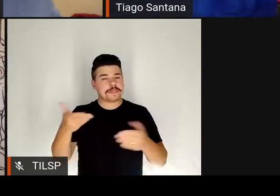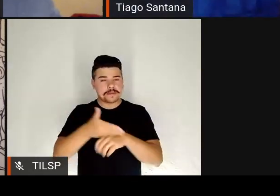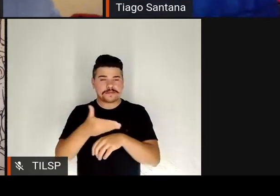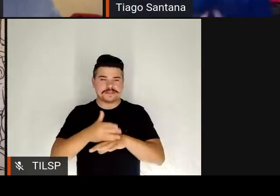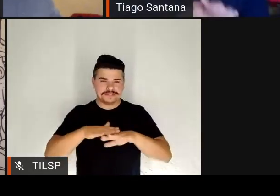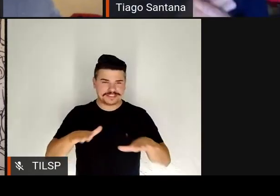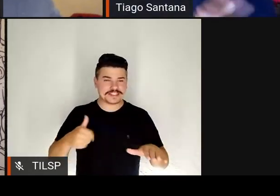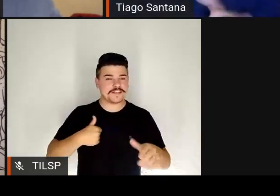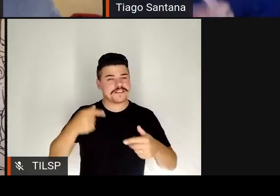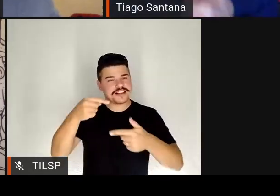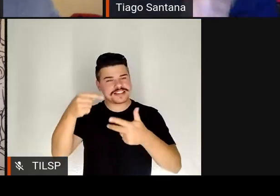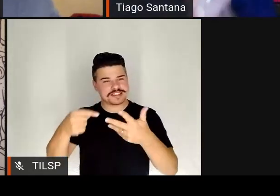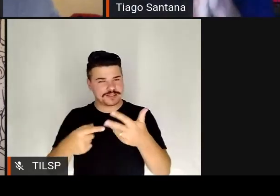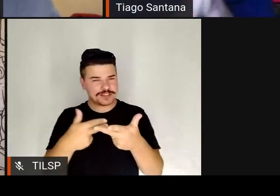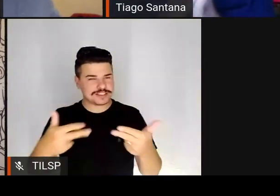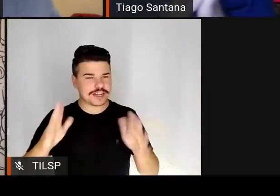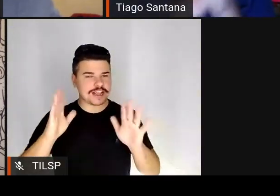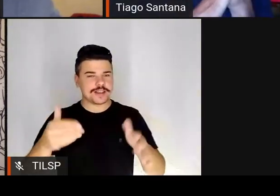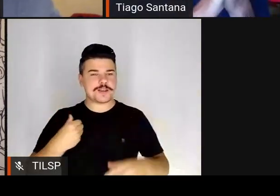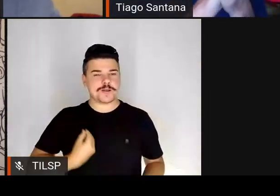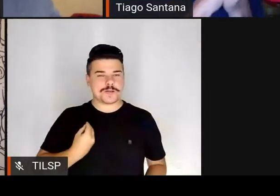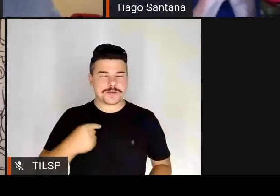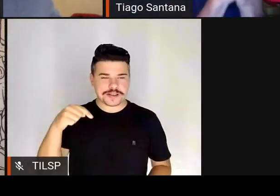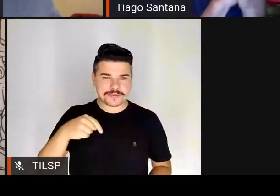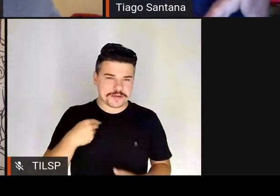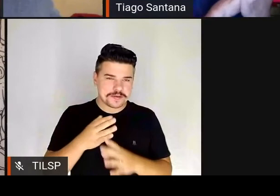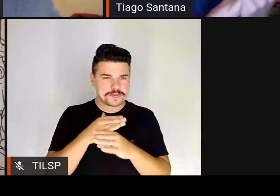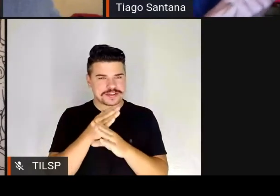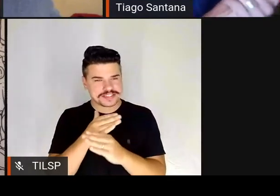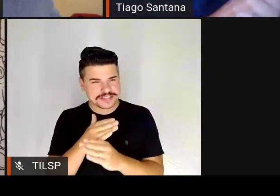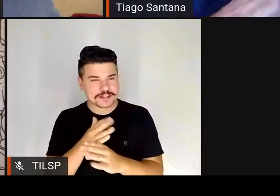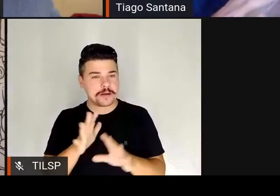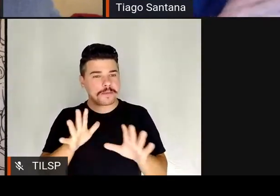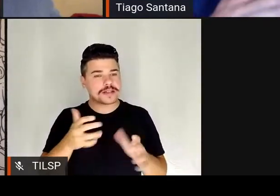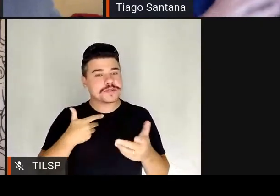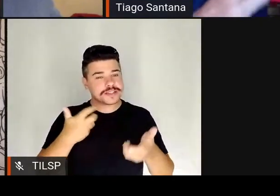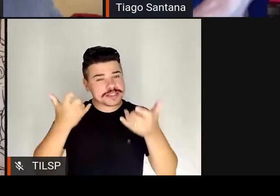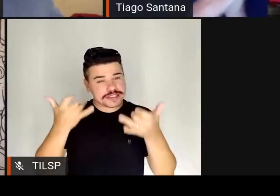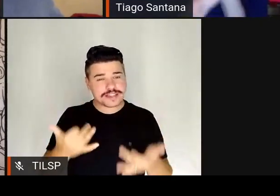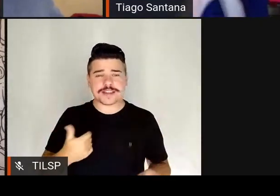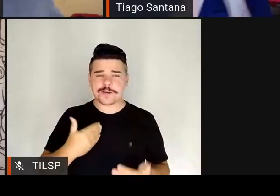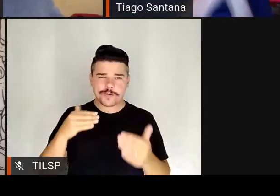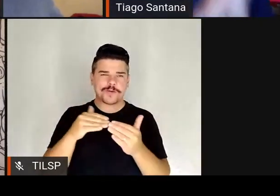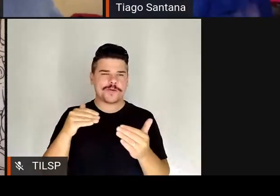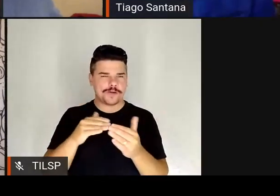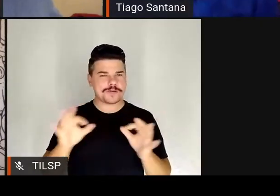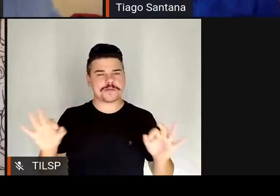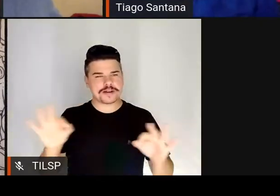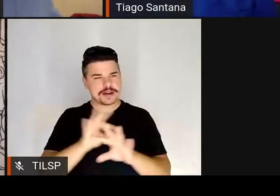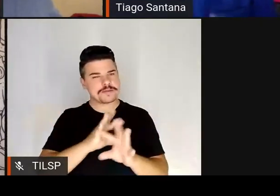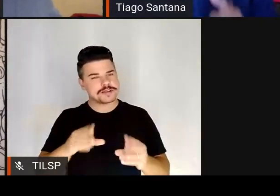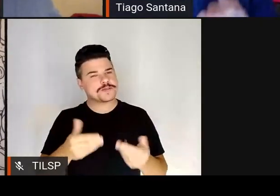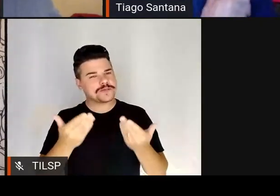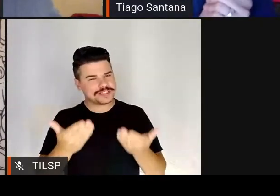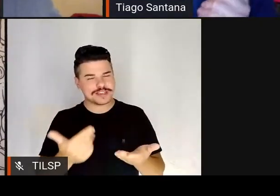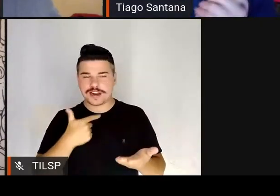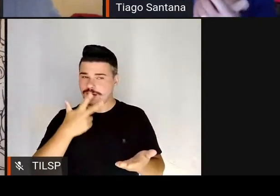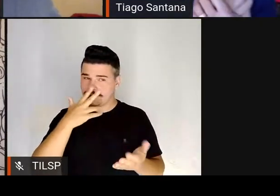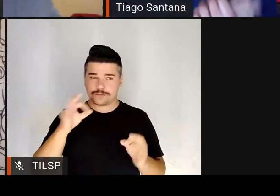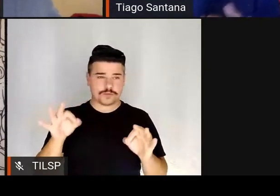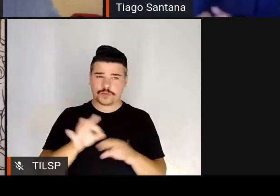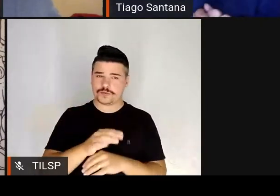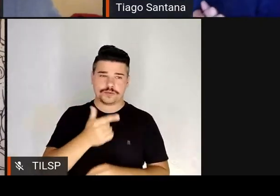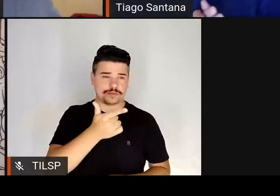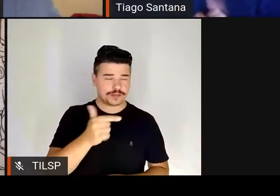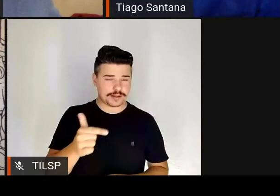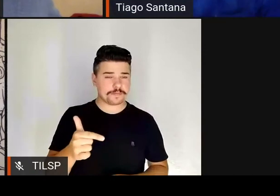São tantas as questões que eu já estou aqui um pouco perdido, mas eu queria dizer que eu concordo plenamente com você, Sérgio, eu acho que não está dado, e